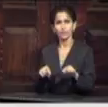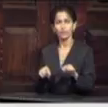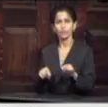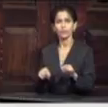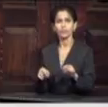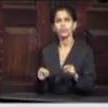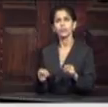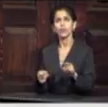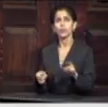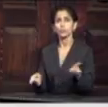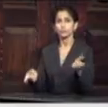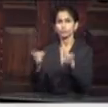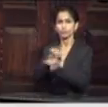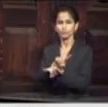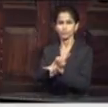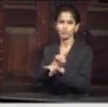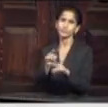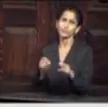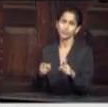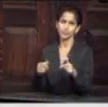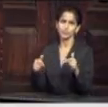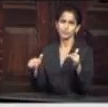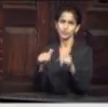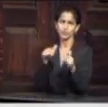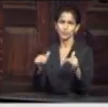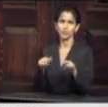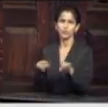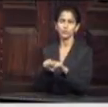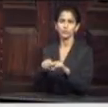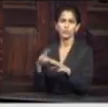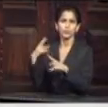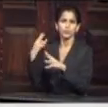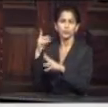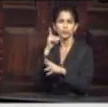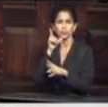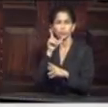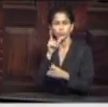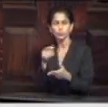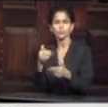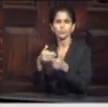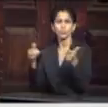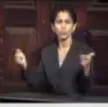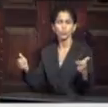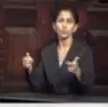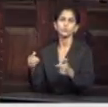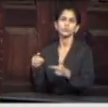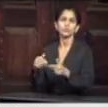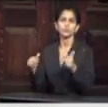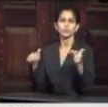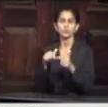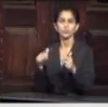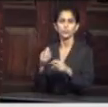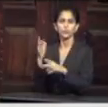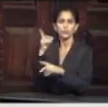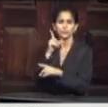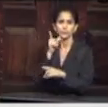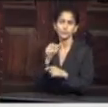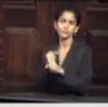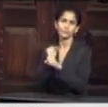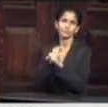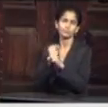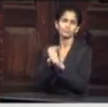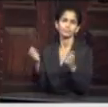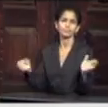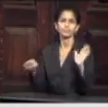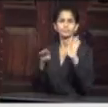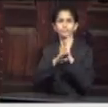conquista histórica da classe trabalhadora, tem um mínimo. A gente não está falando de um piso de 10 mil reais, de 20 mil reais. Tem entendido que o piso é algo